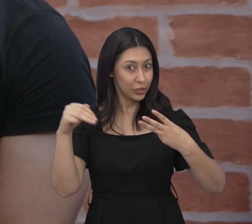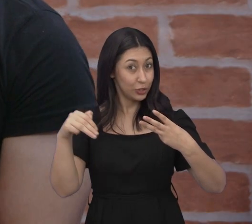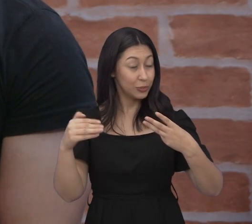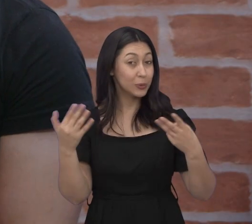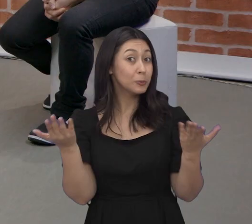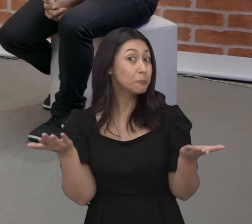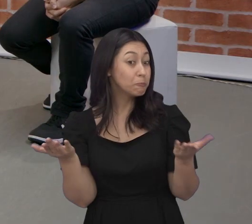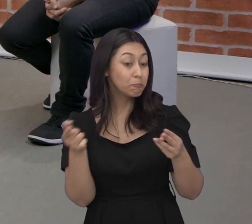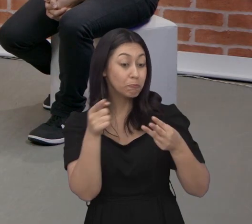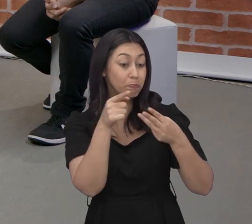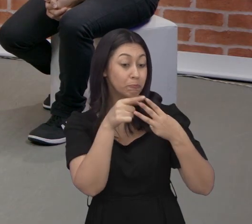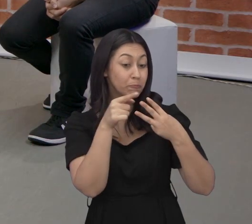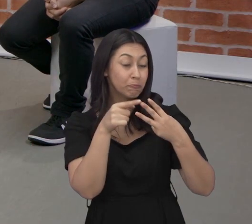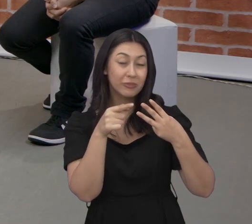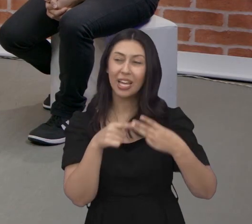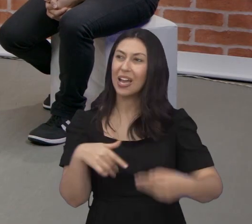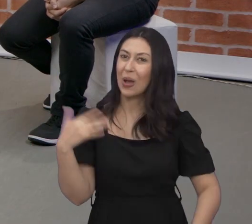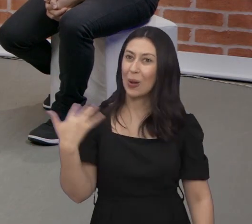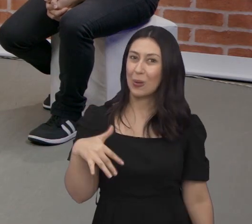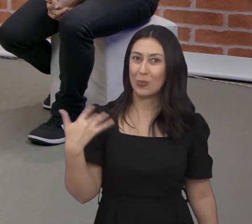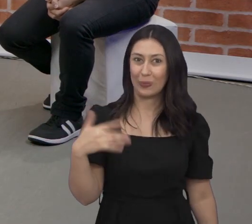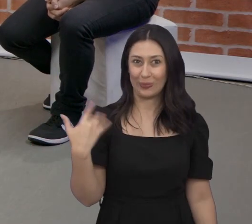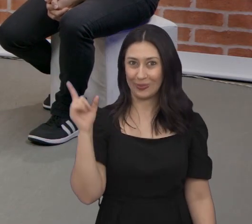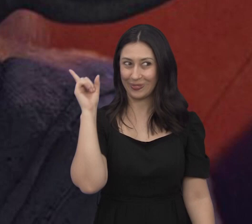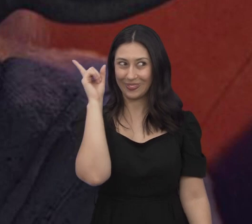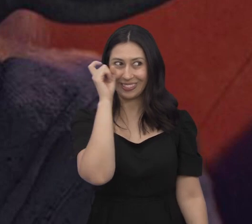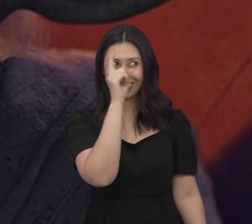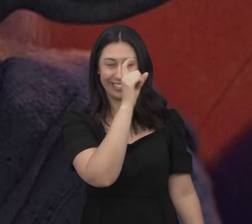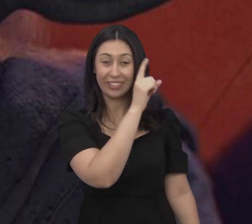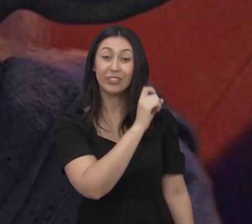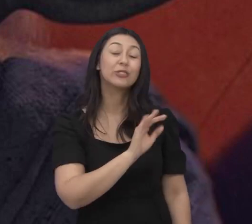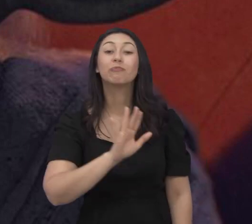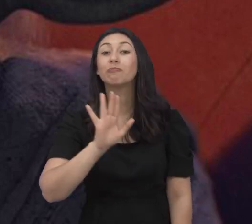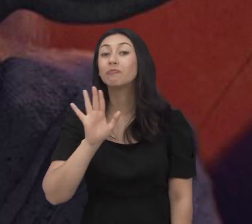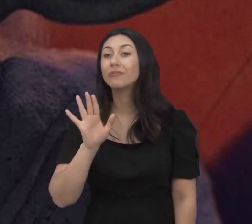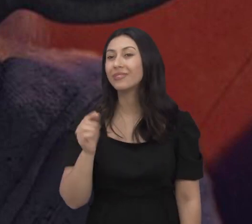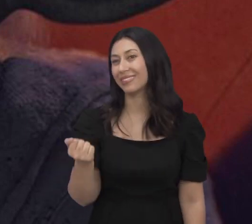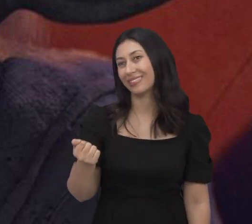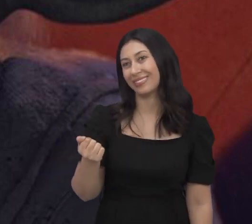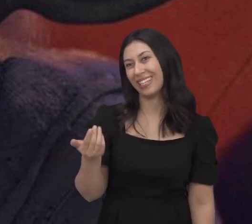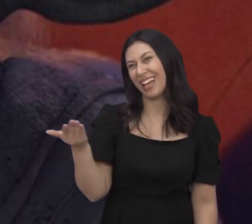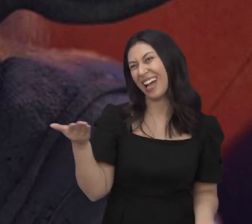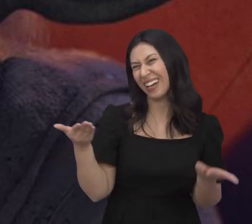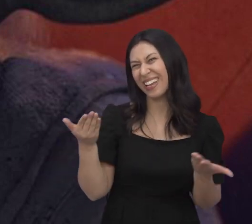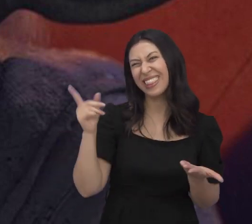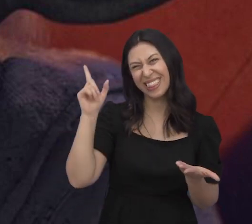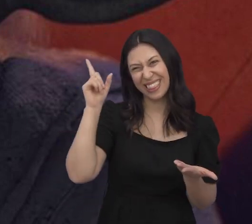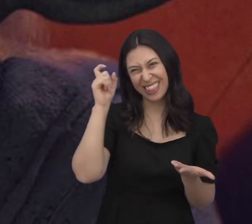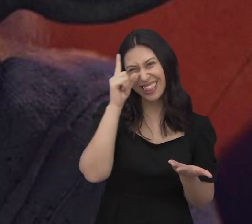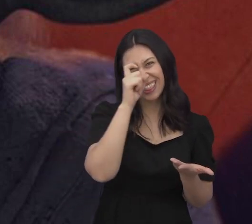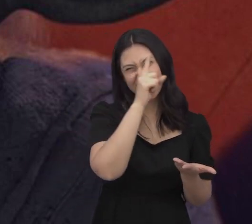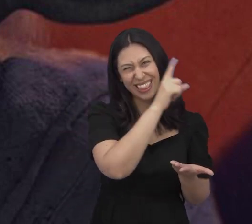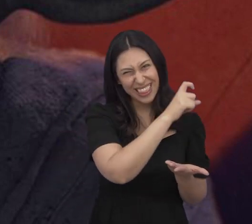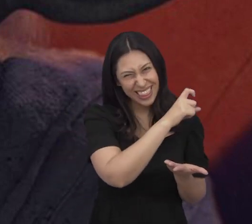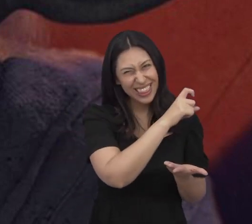Marvin. Nossa, aí ficou difícil, hein? Ficou difícil. Não, mas eu acho Ficou pequeno pro teu lado.